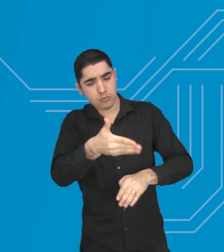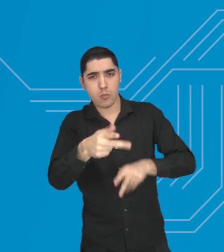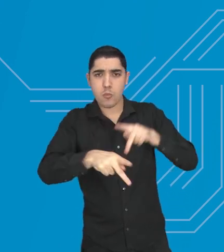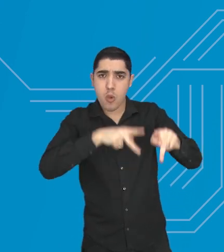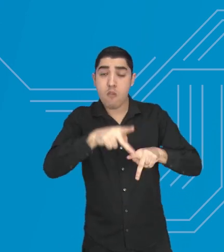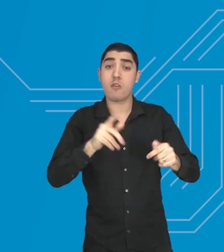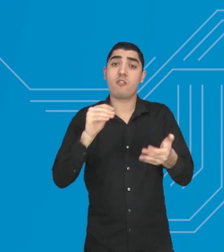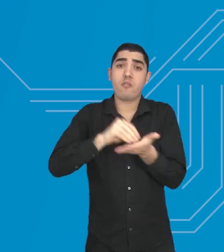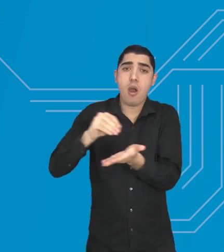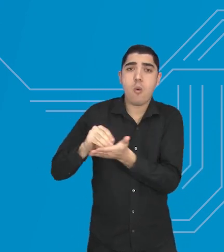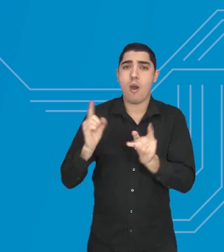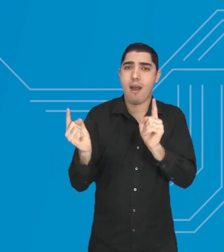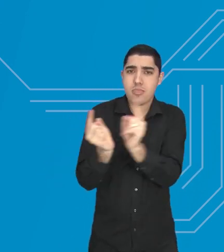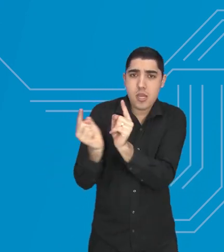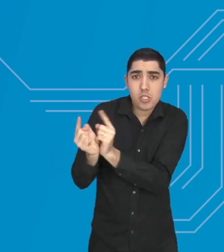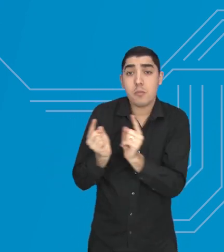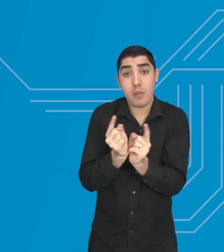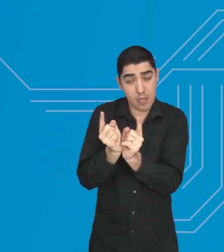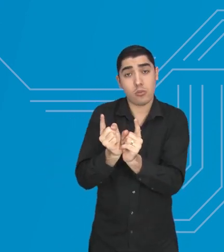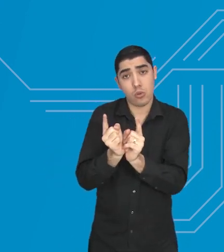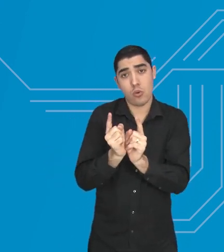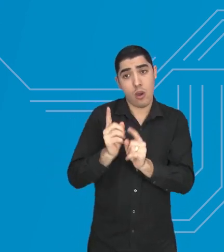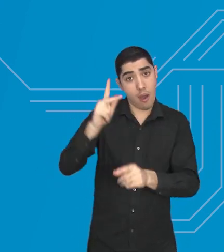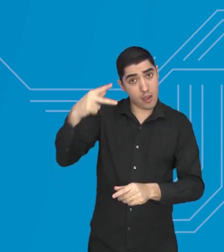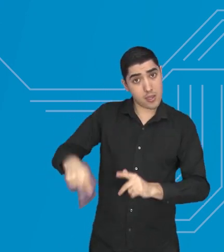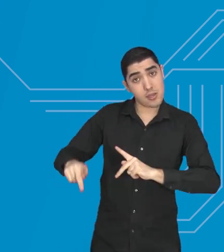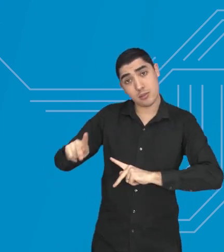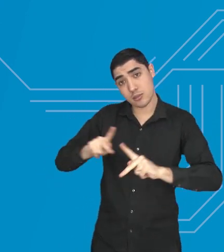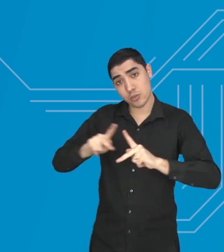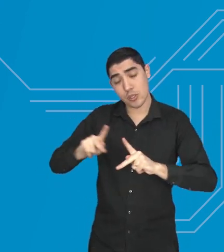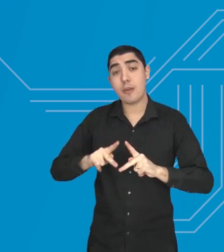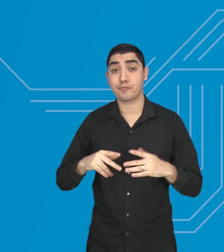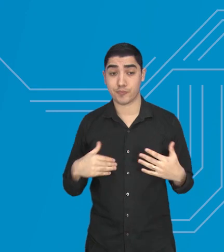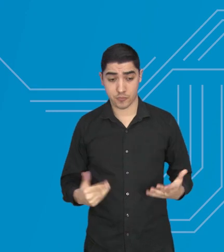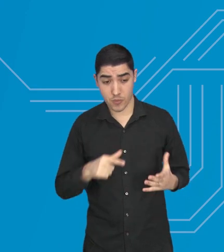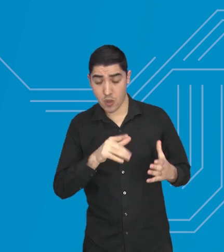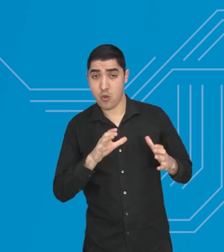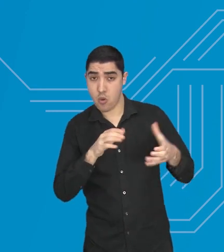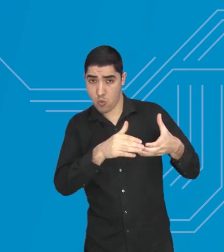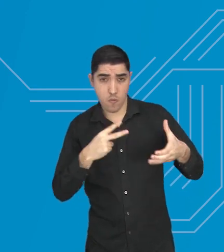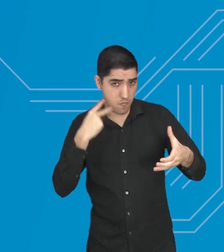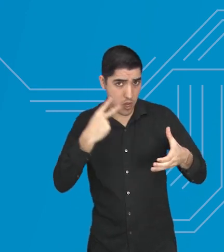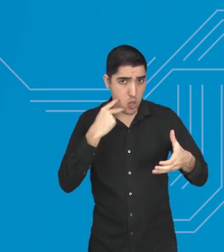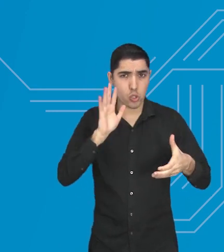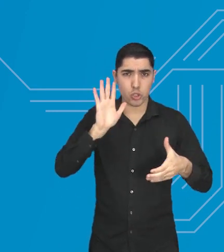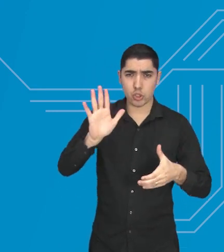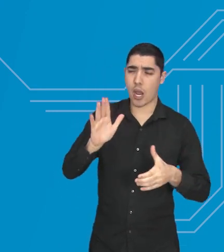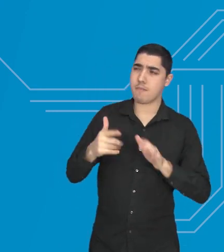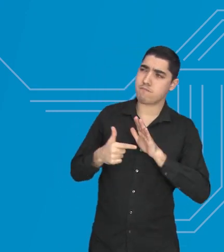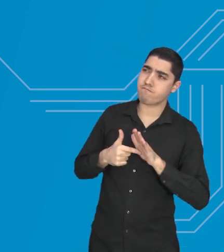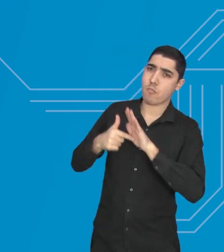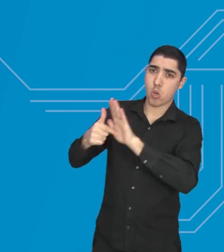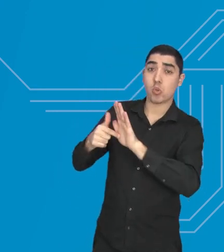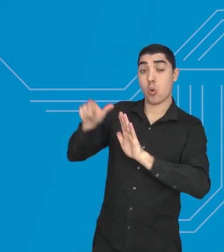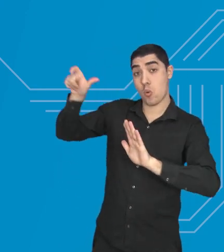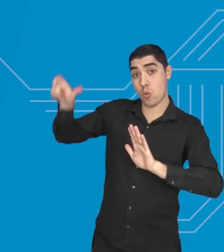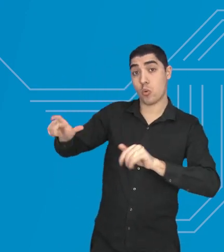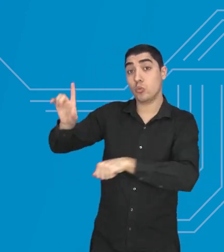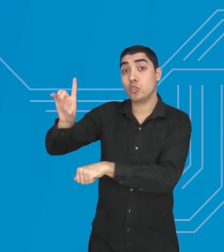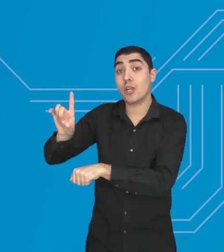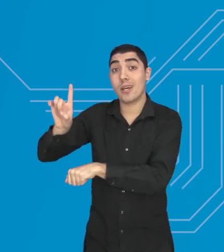da população referente aos atendimentos oferecidos na cidade. As críticas e apontamentos